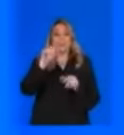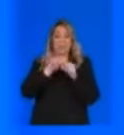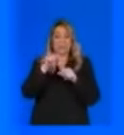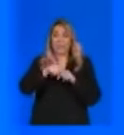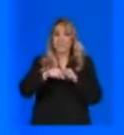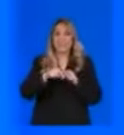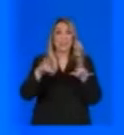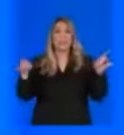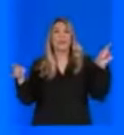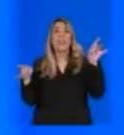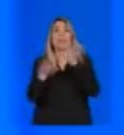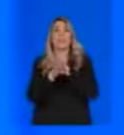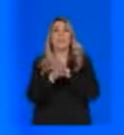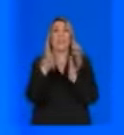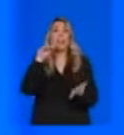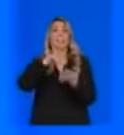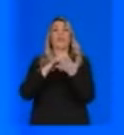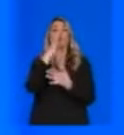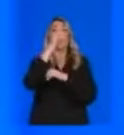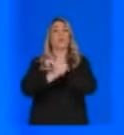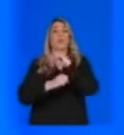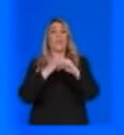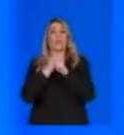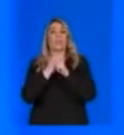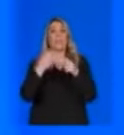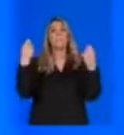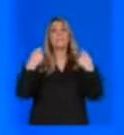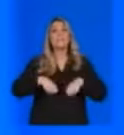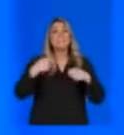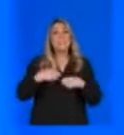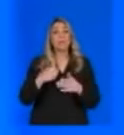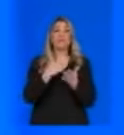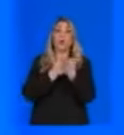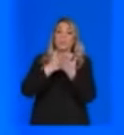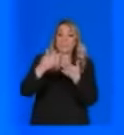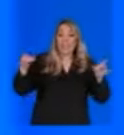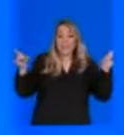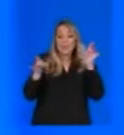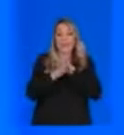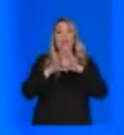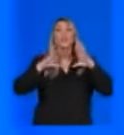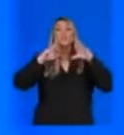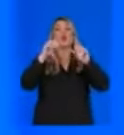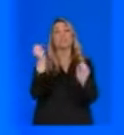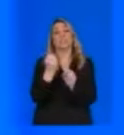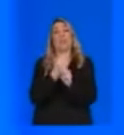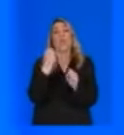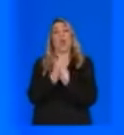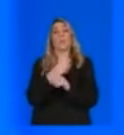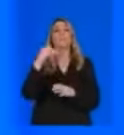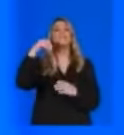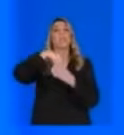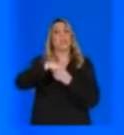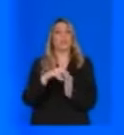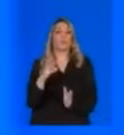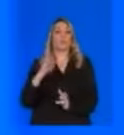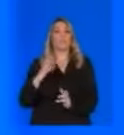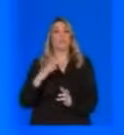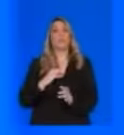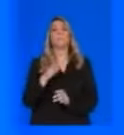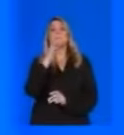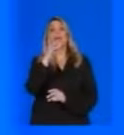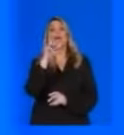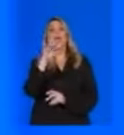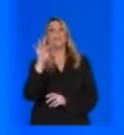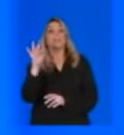concluído até o final dessa administração nós vamos concluir todas as obras nessa cidade absolutamente todas o BRT